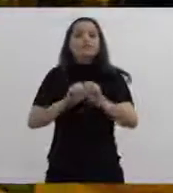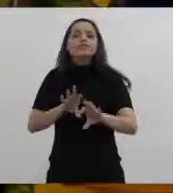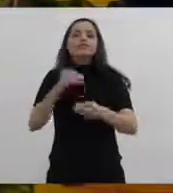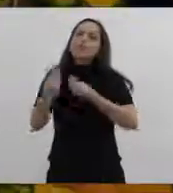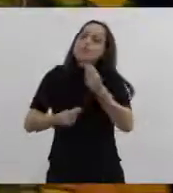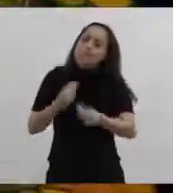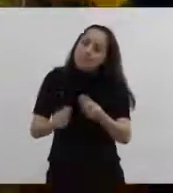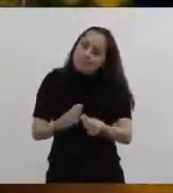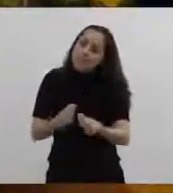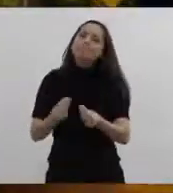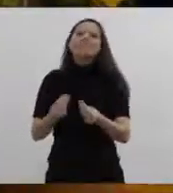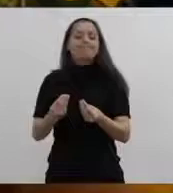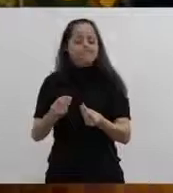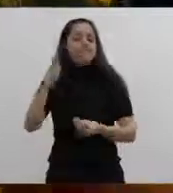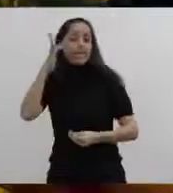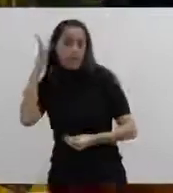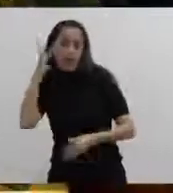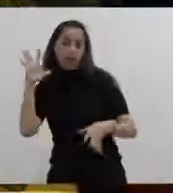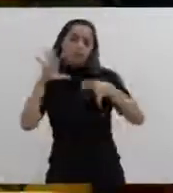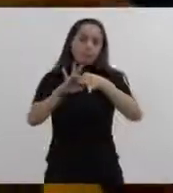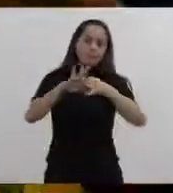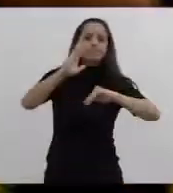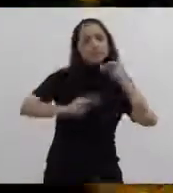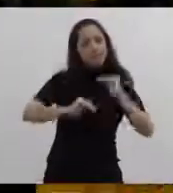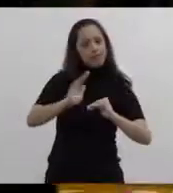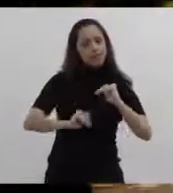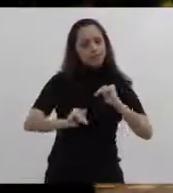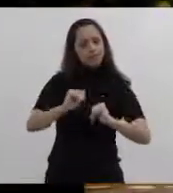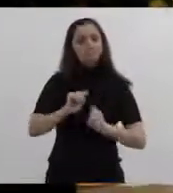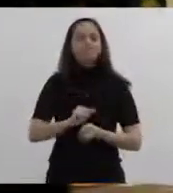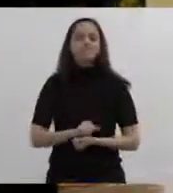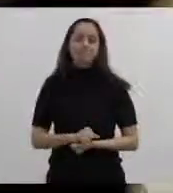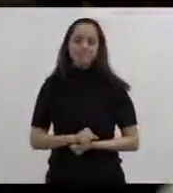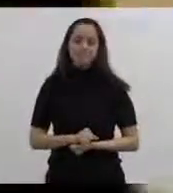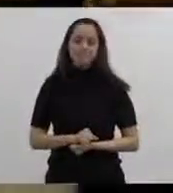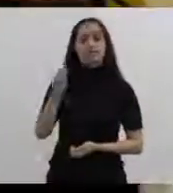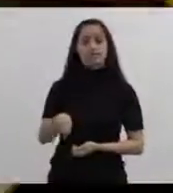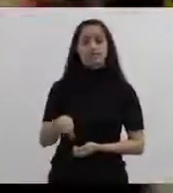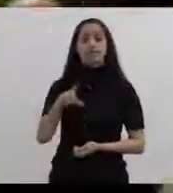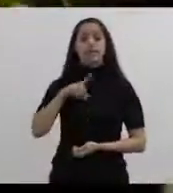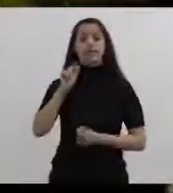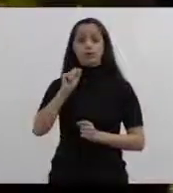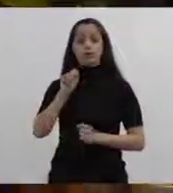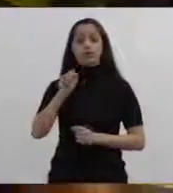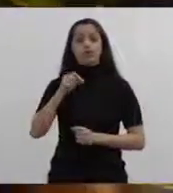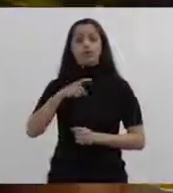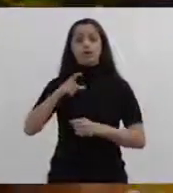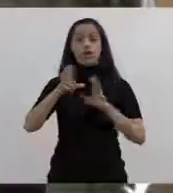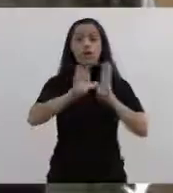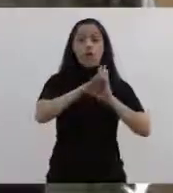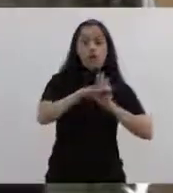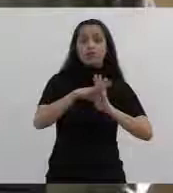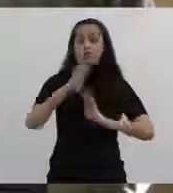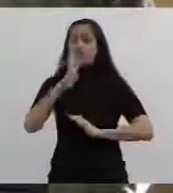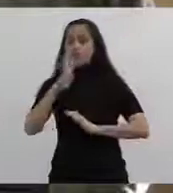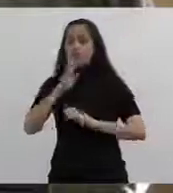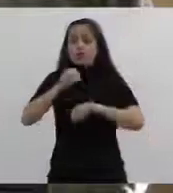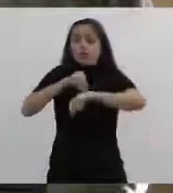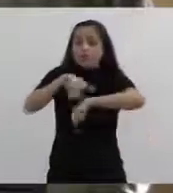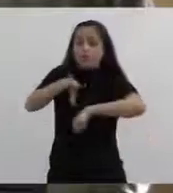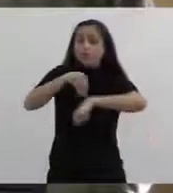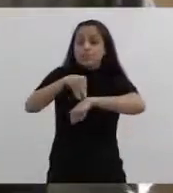Talleres onde pudimos levar à prática todo o que havíamos visto em formato. José. Começou a ser questionada a transmissão do